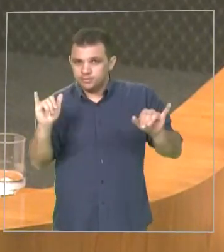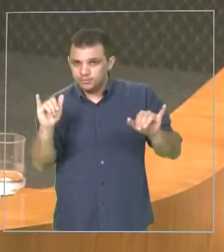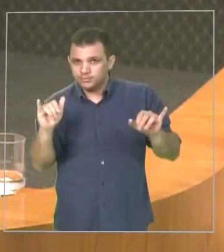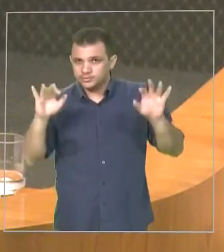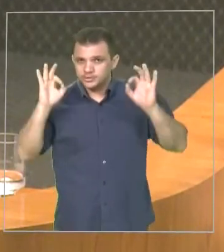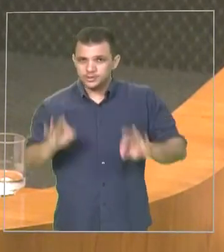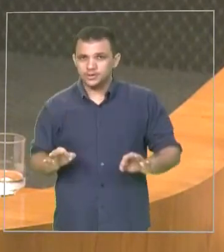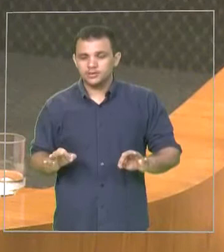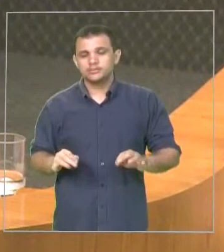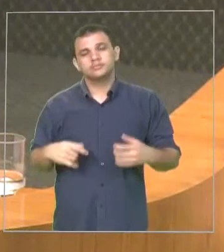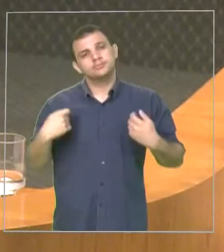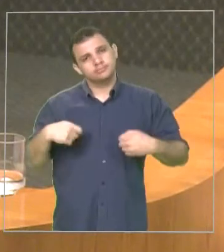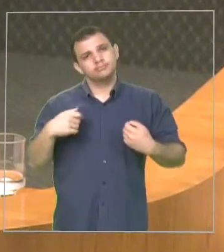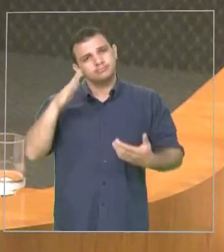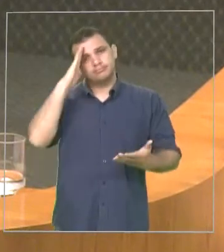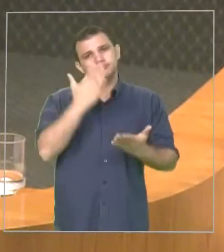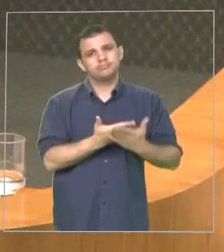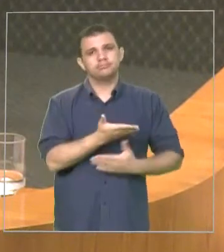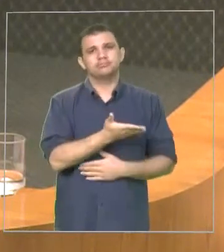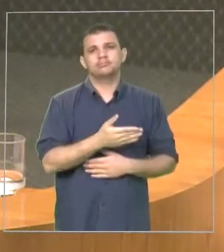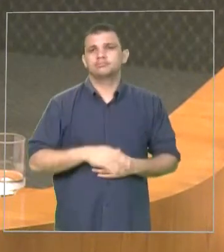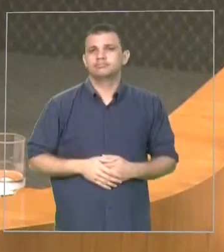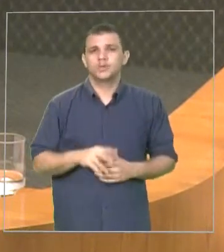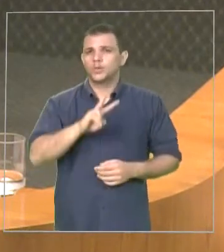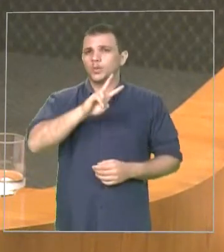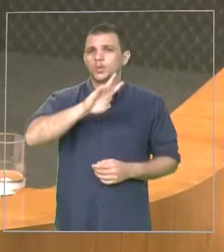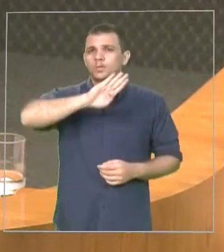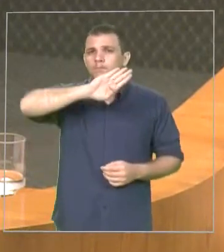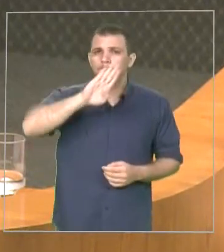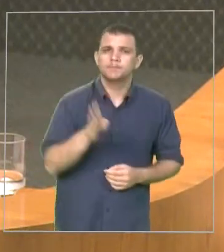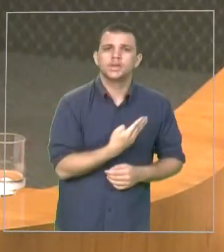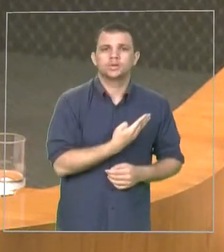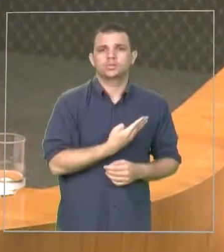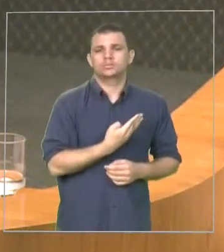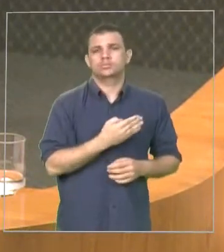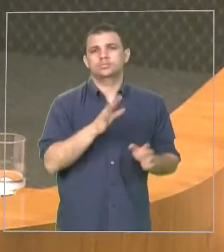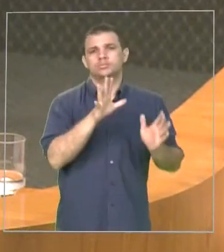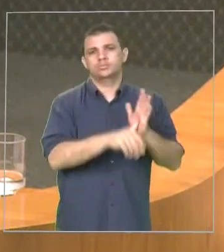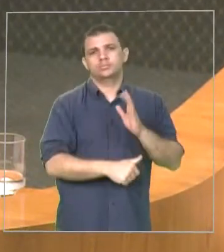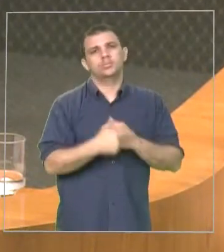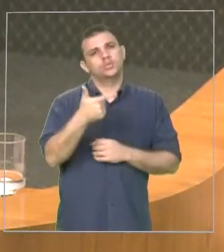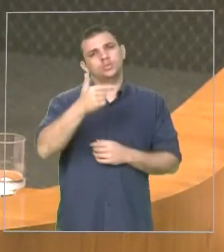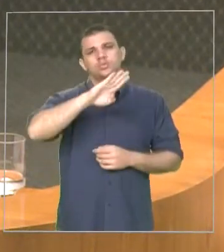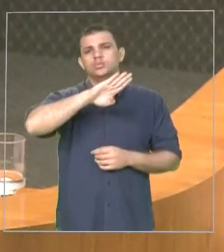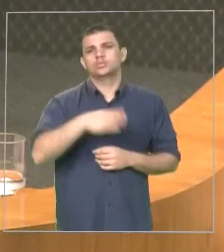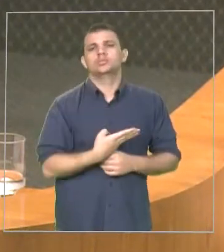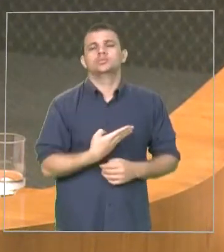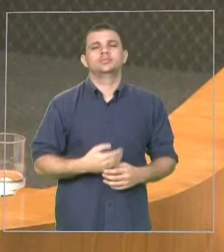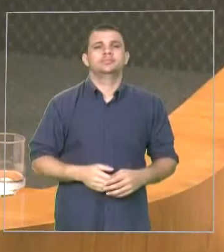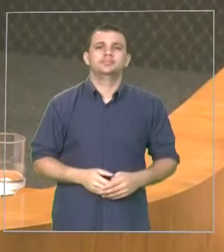ter isso aqui como verdade, deputado Levi. Que na gestão anterior foi desviado 2 bilhões.